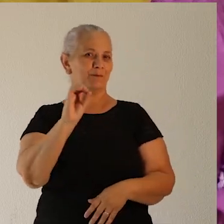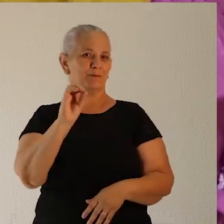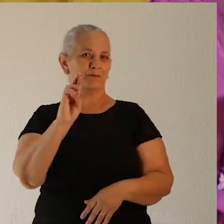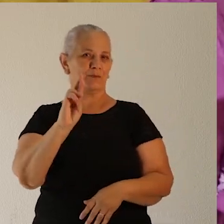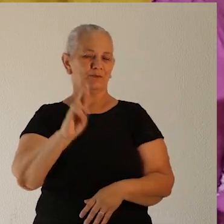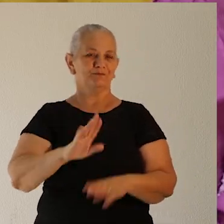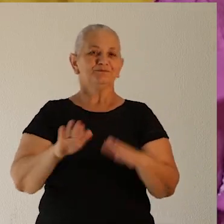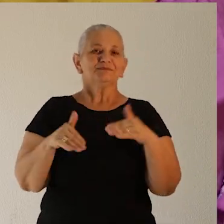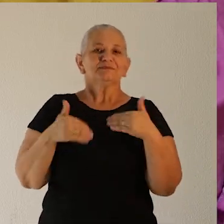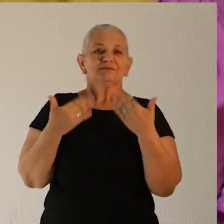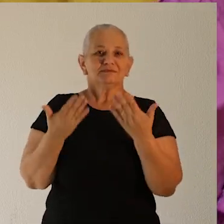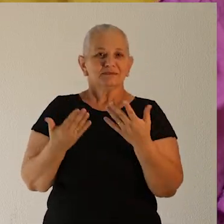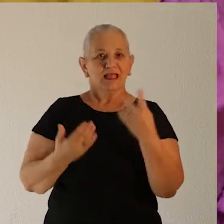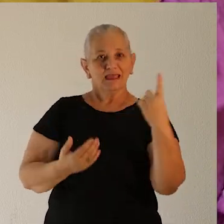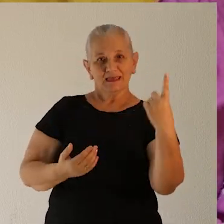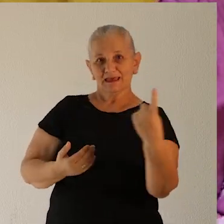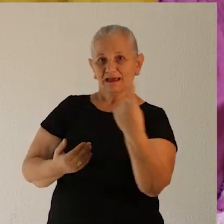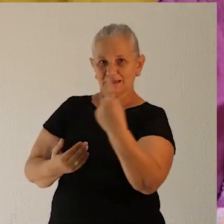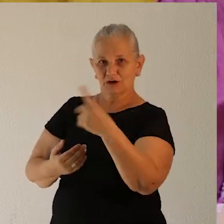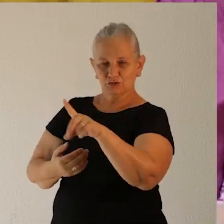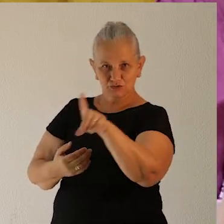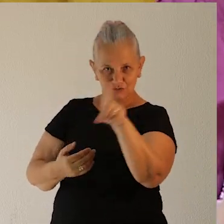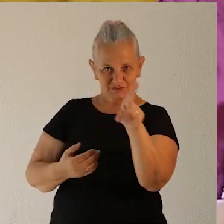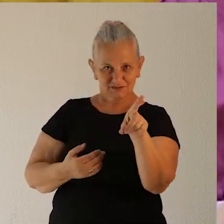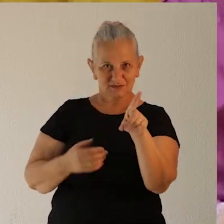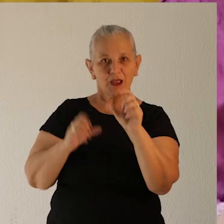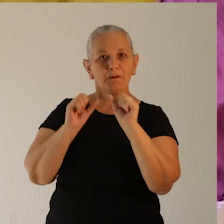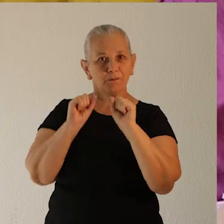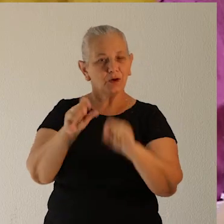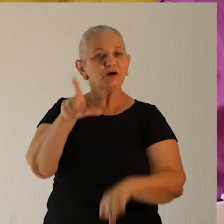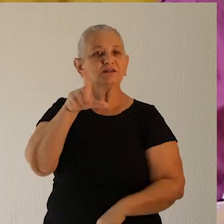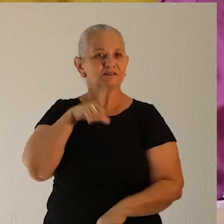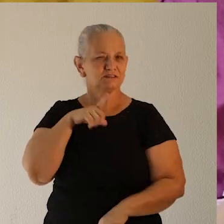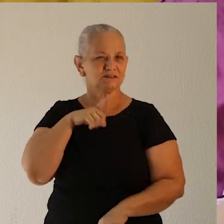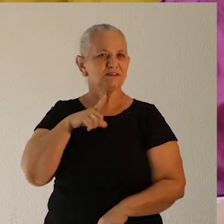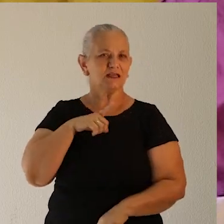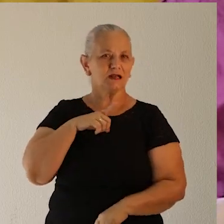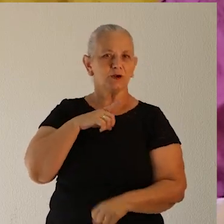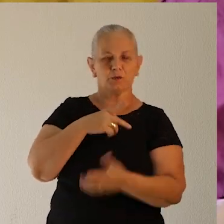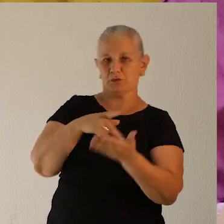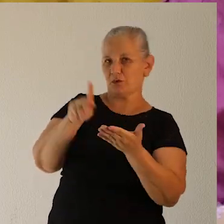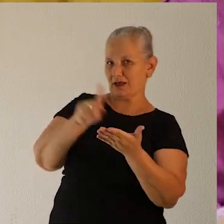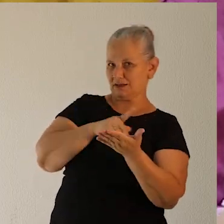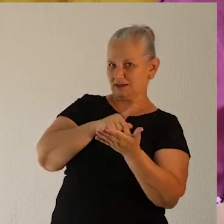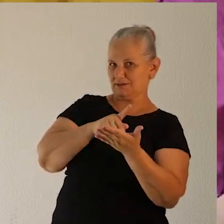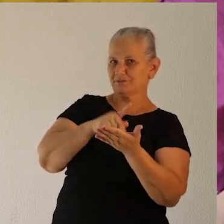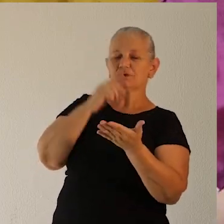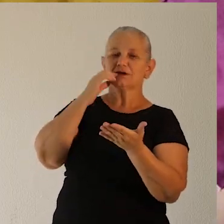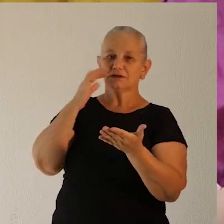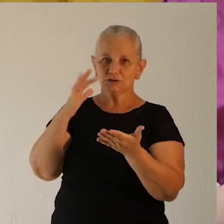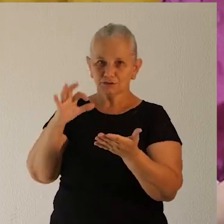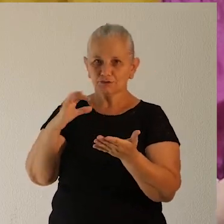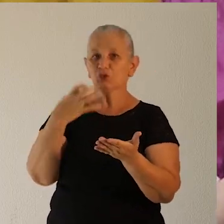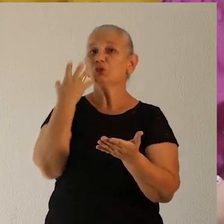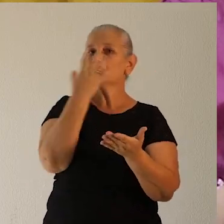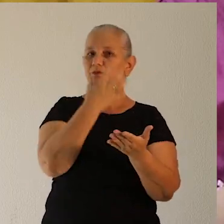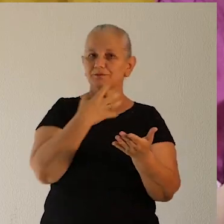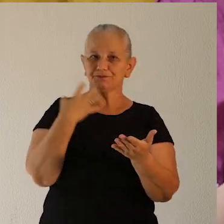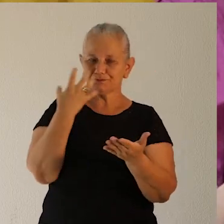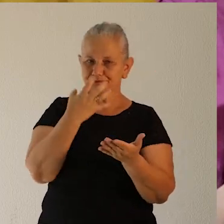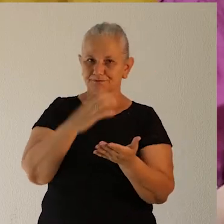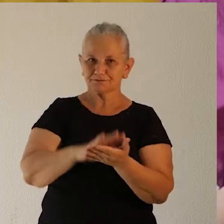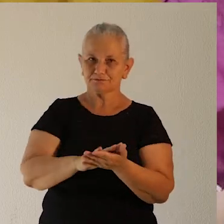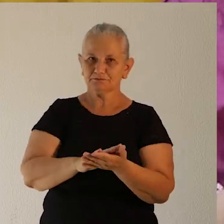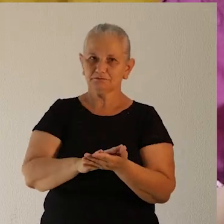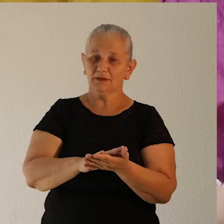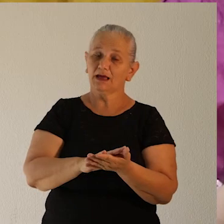Então, em cada um de vocês pode existir um poeta, um escritor, um músico, ou seja, Dentro